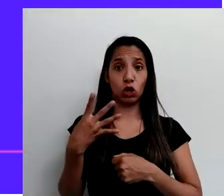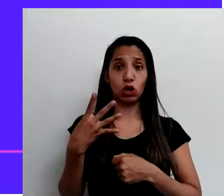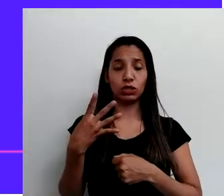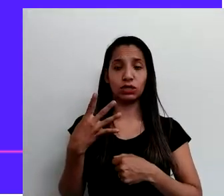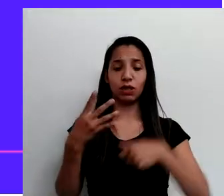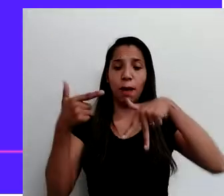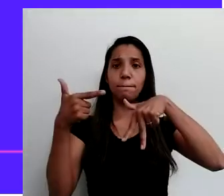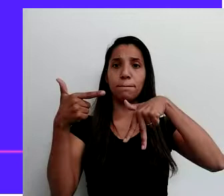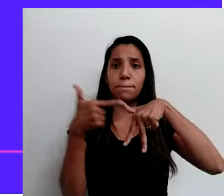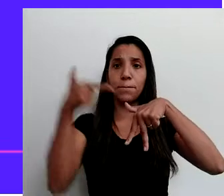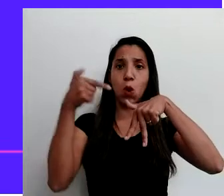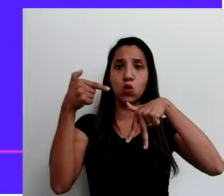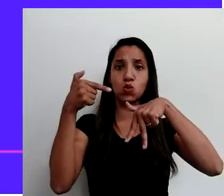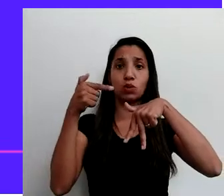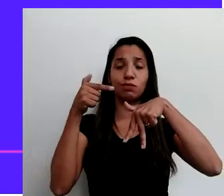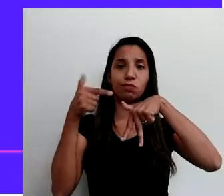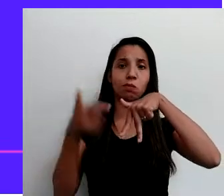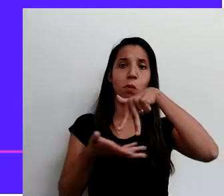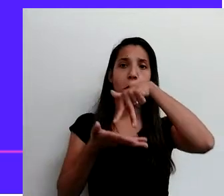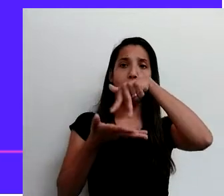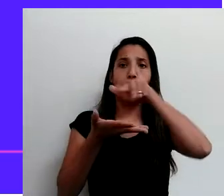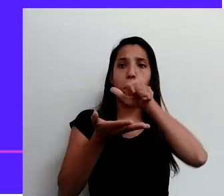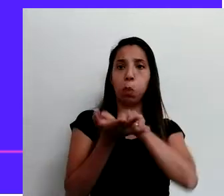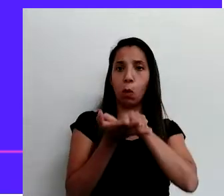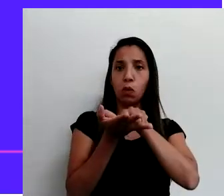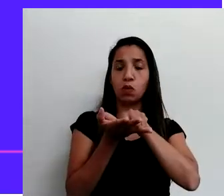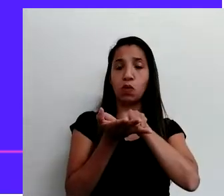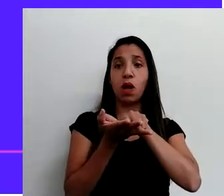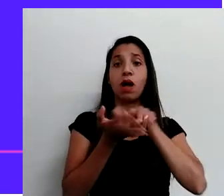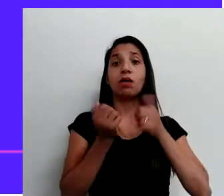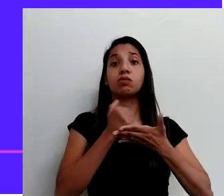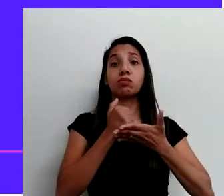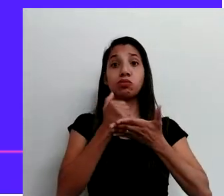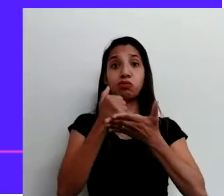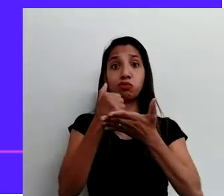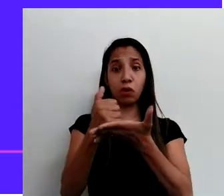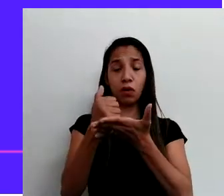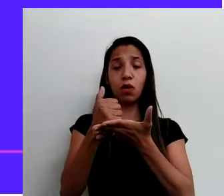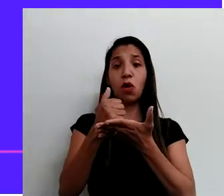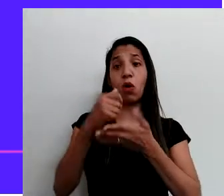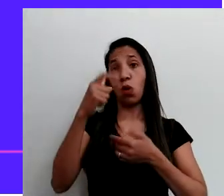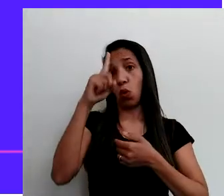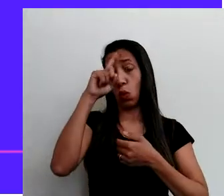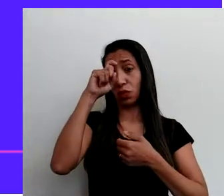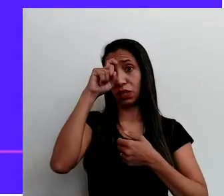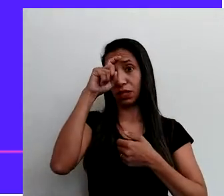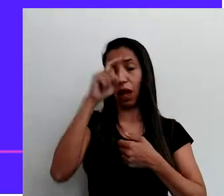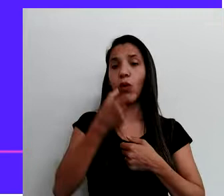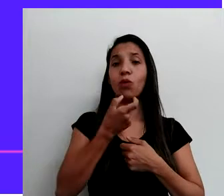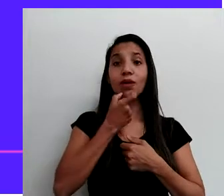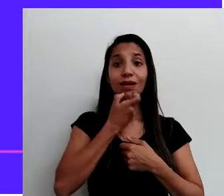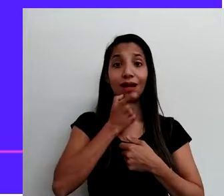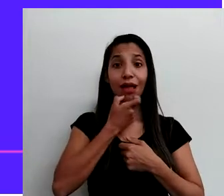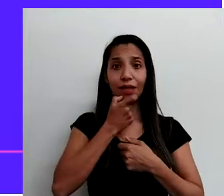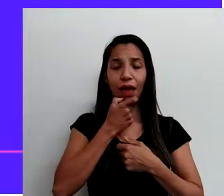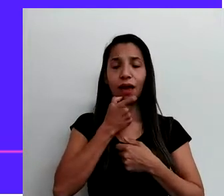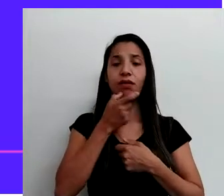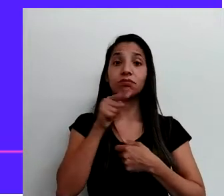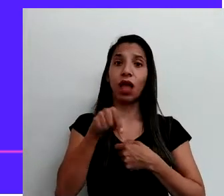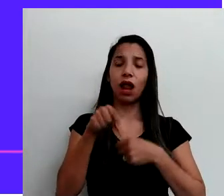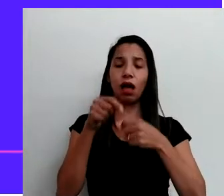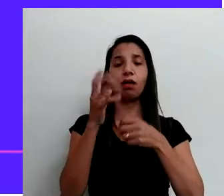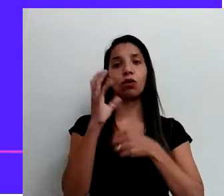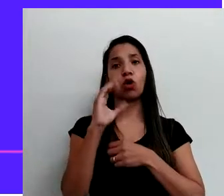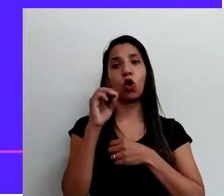coma para um hospital na Inglaterra e acordou o Prêmio Nobel da Paz, que foi também uma loucura